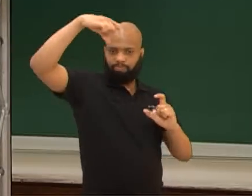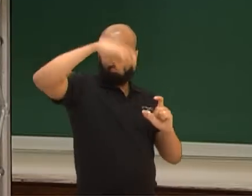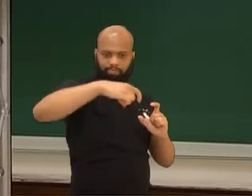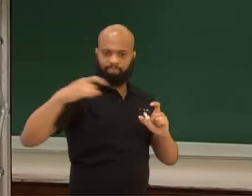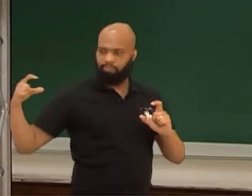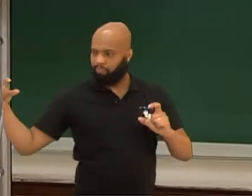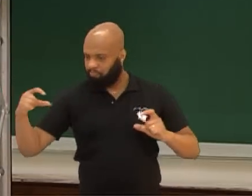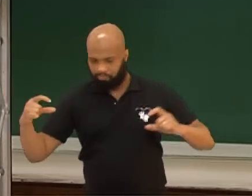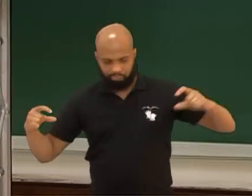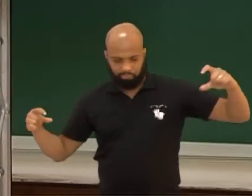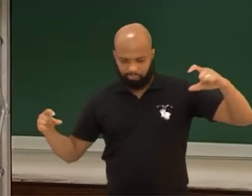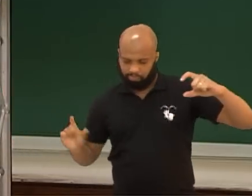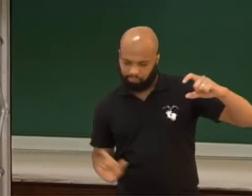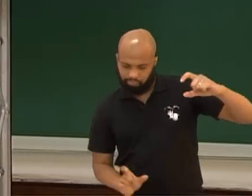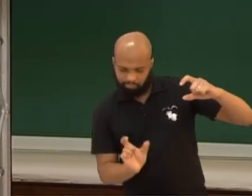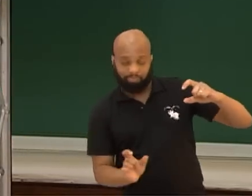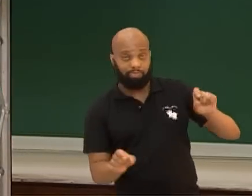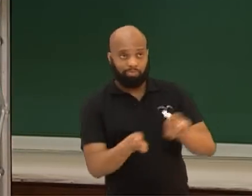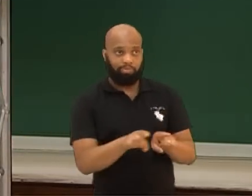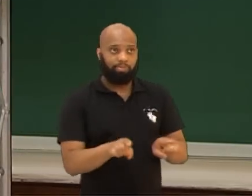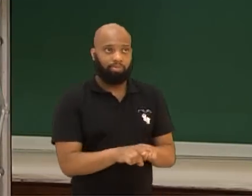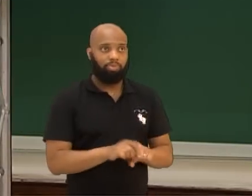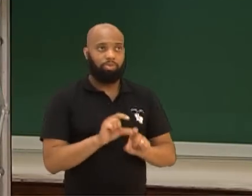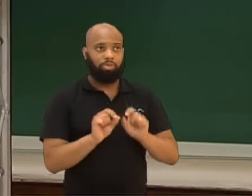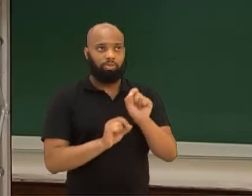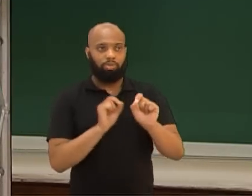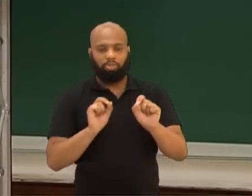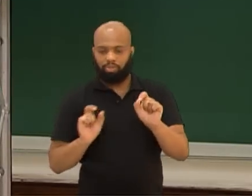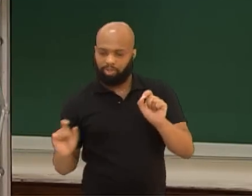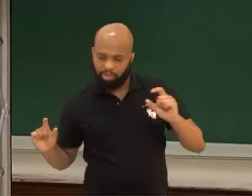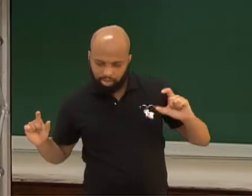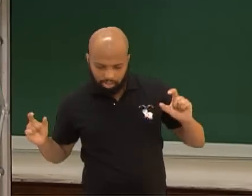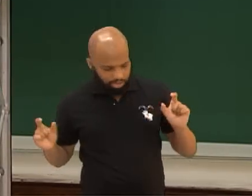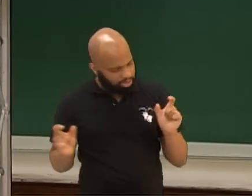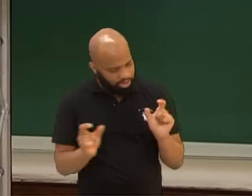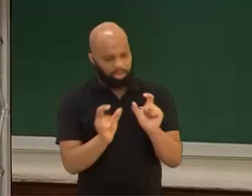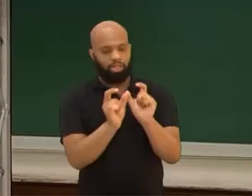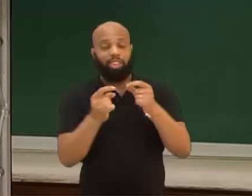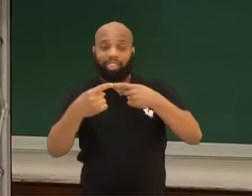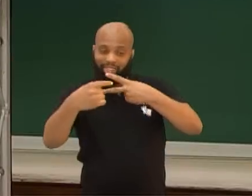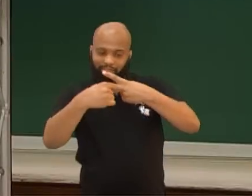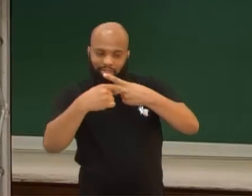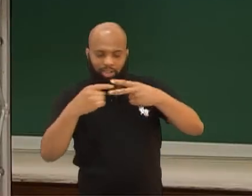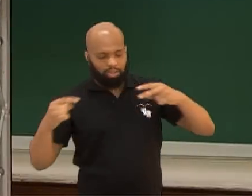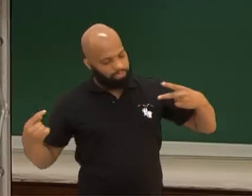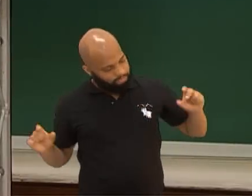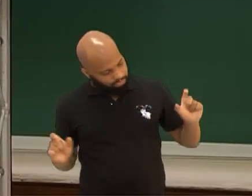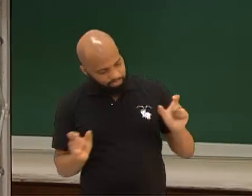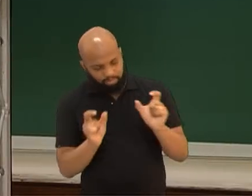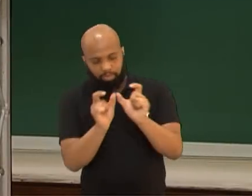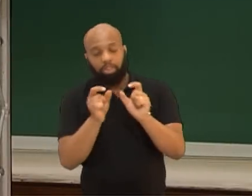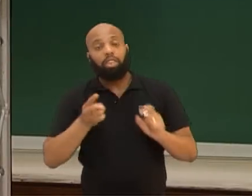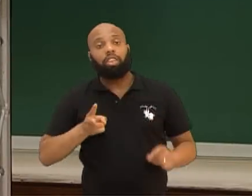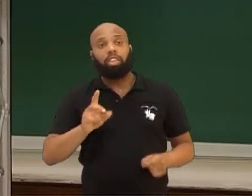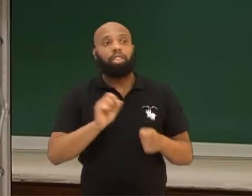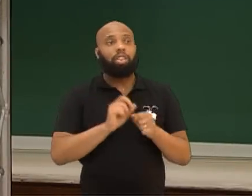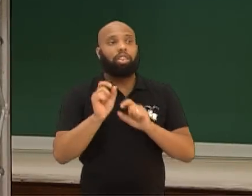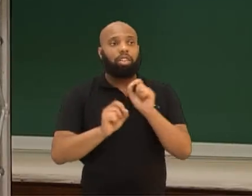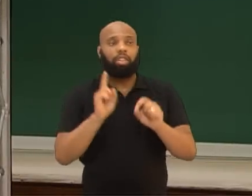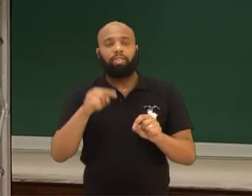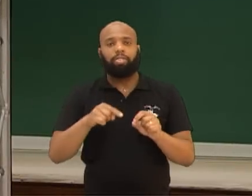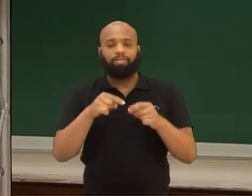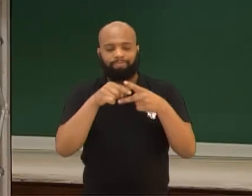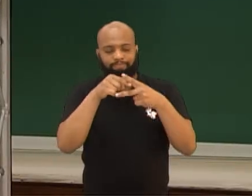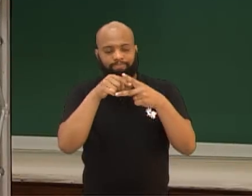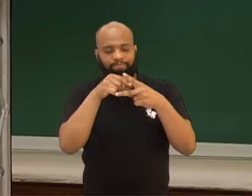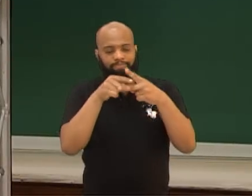encaixando as peças, o encontro dos vértices dessas peças que formam, elas sempre formam um ângulo